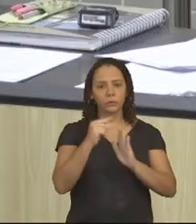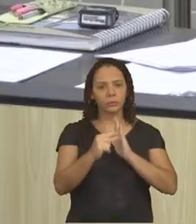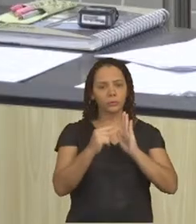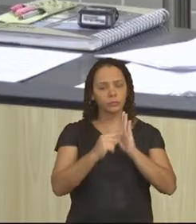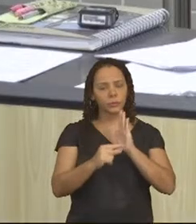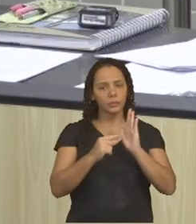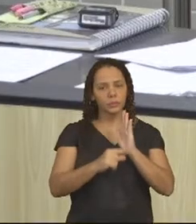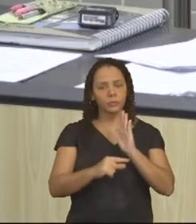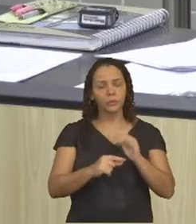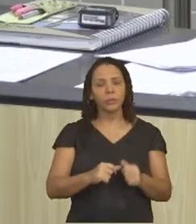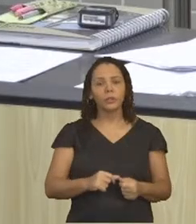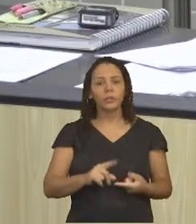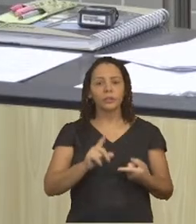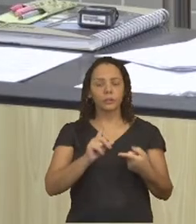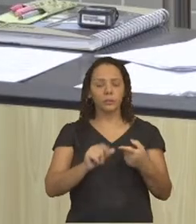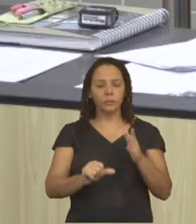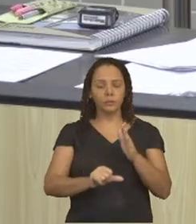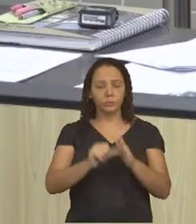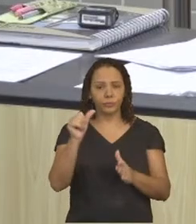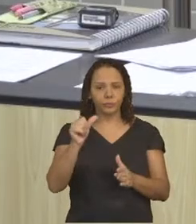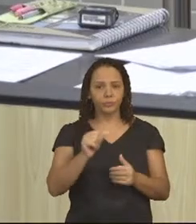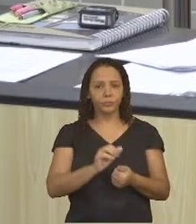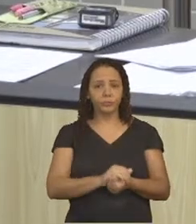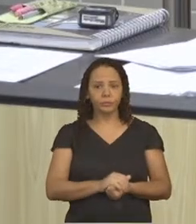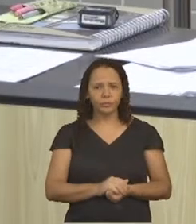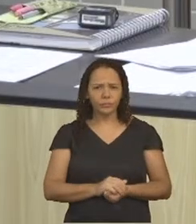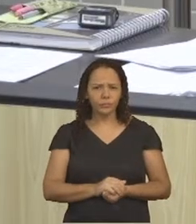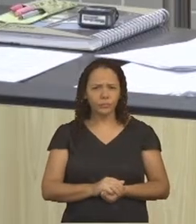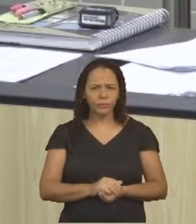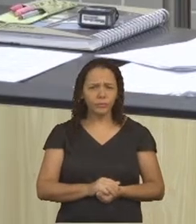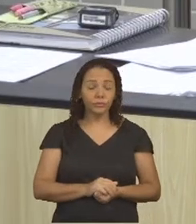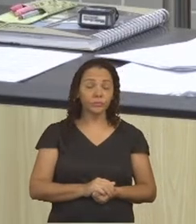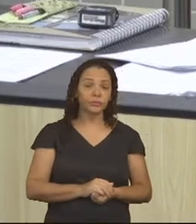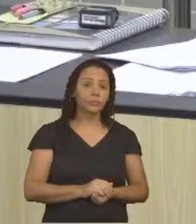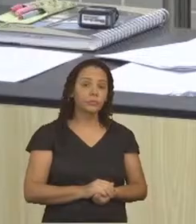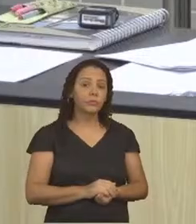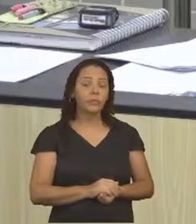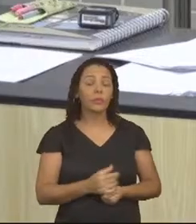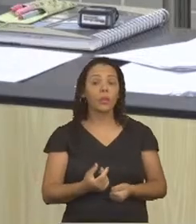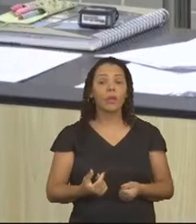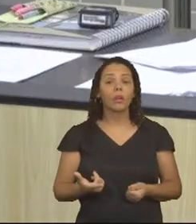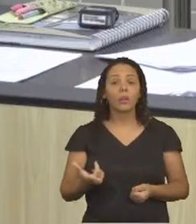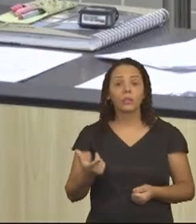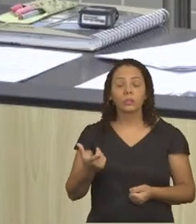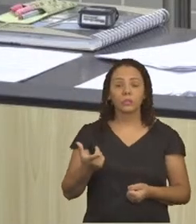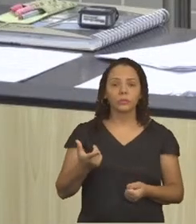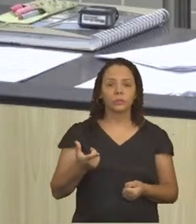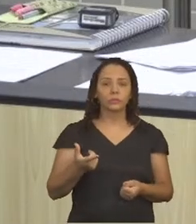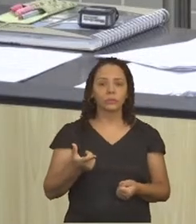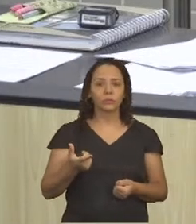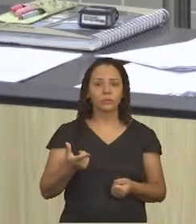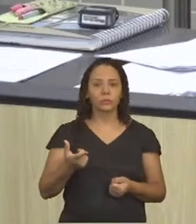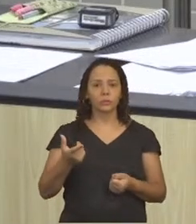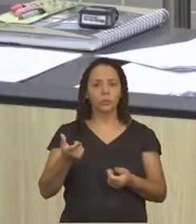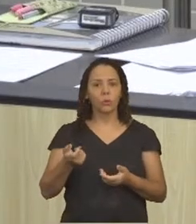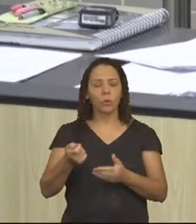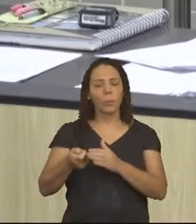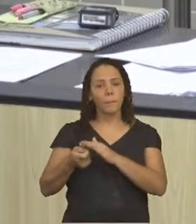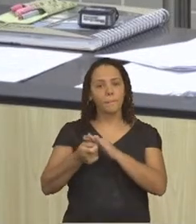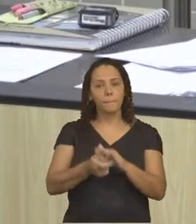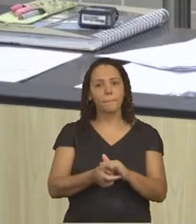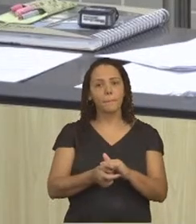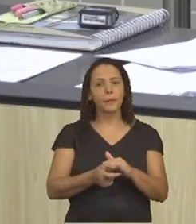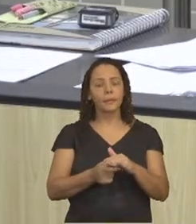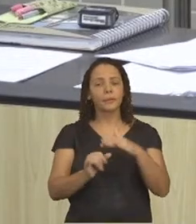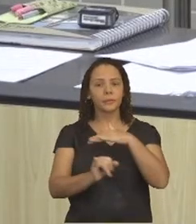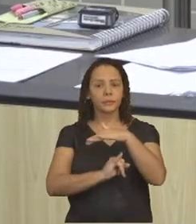redação. Parágrafo 1º. O respectivo fundo municipal deverá realizar ao repasse à entidade beneficiada de